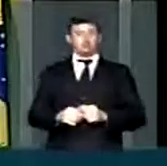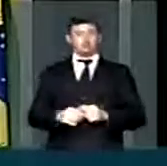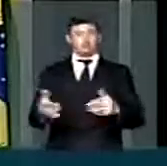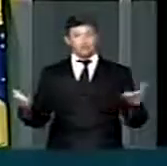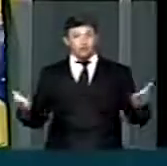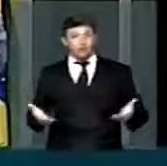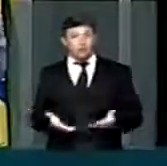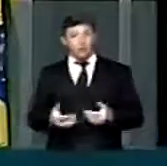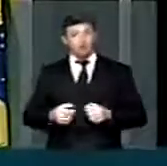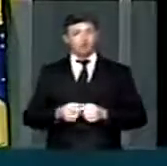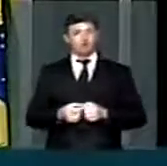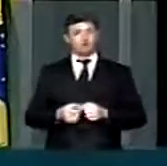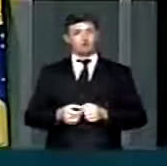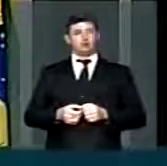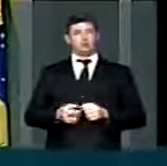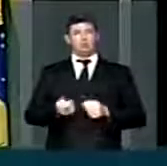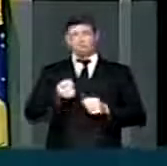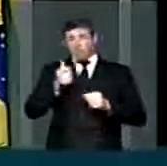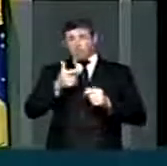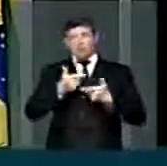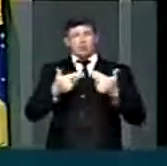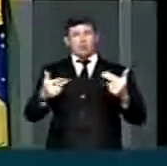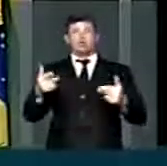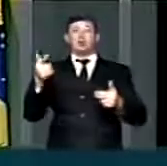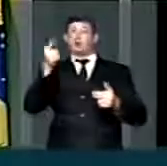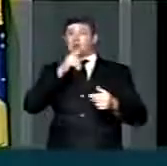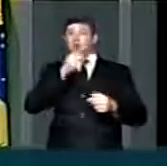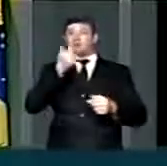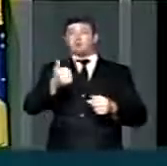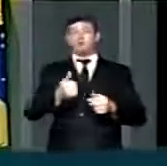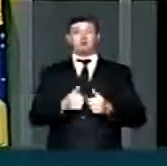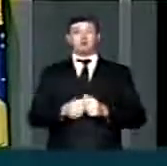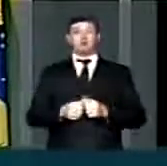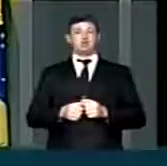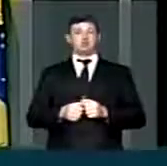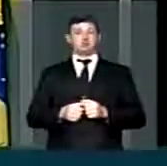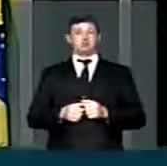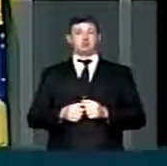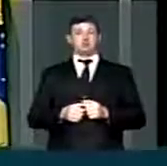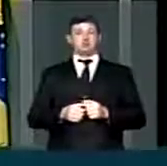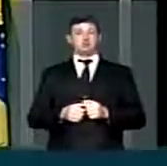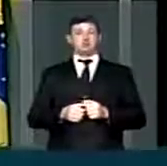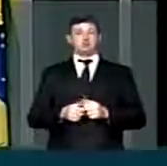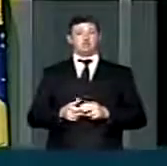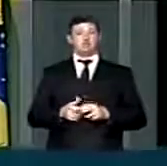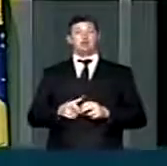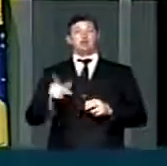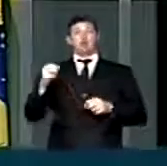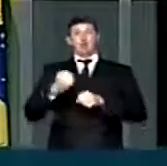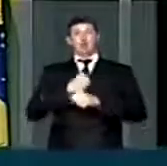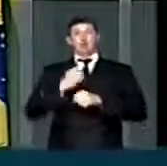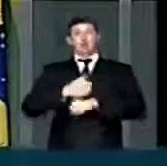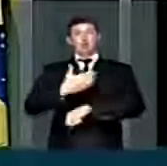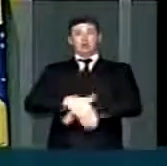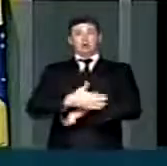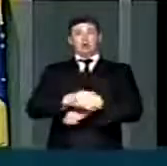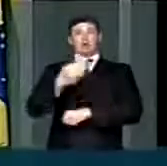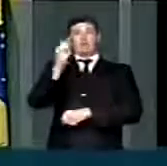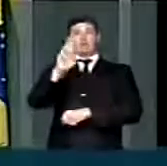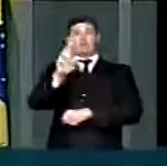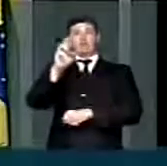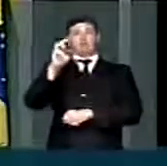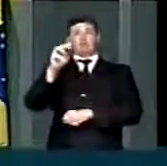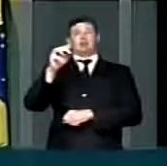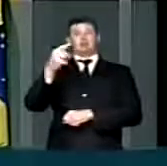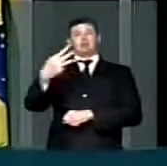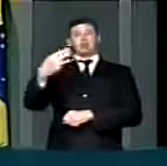agora, uma das poucas coisas que funciona bem, ainda antes, tem lá a questão da construção das estradas, BR-319, que liga